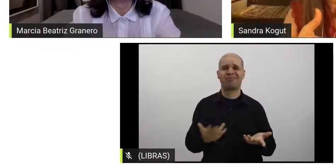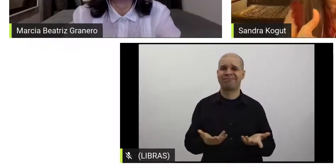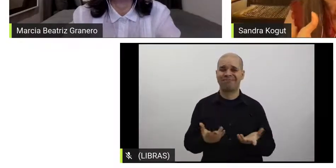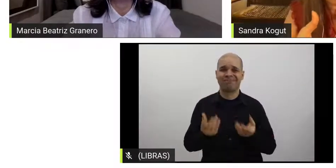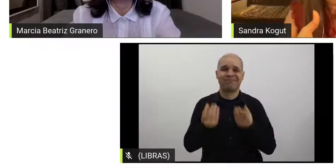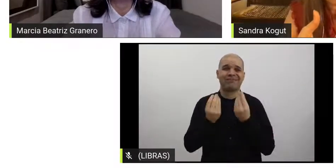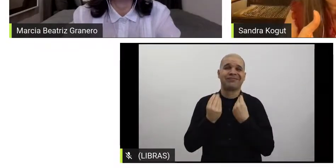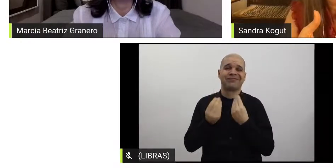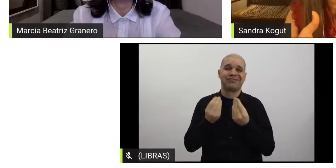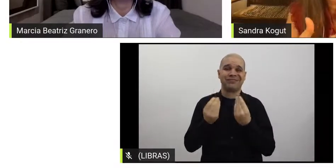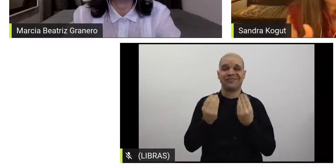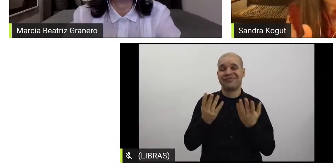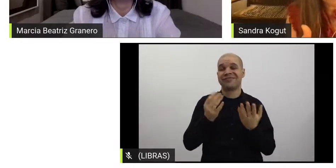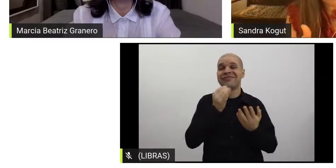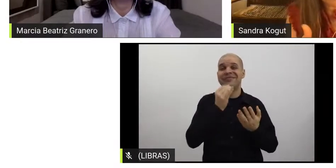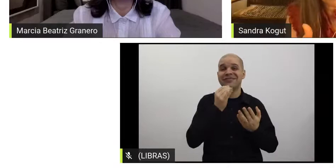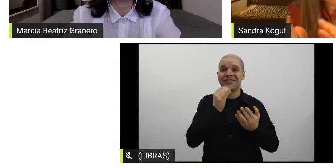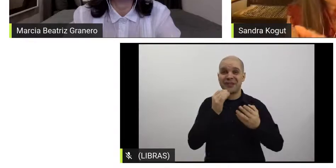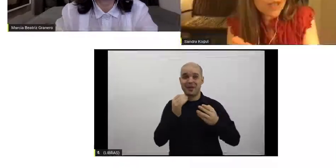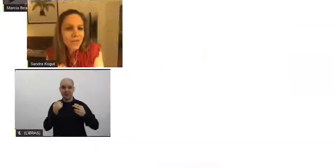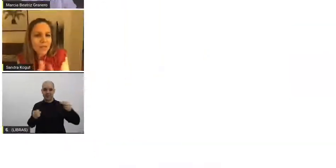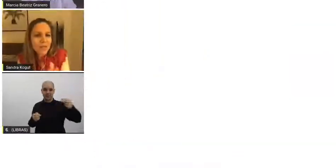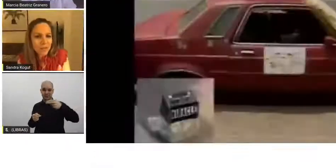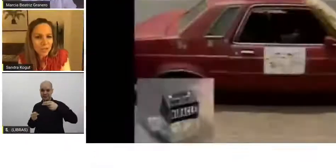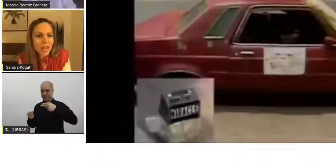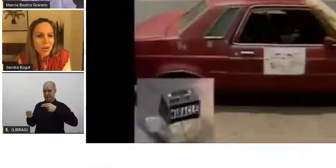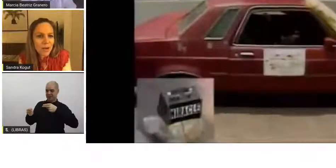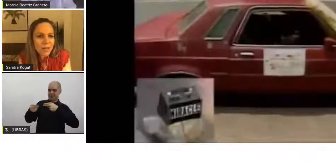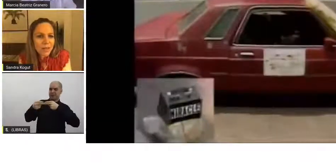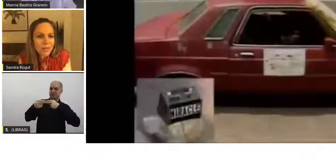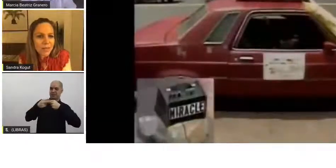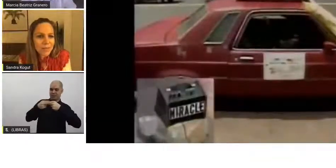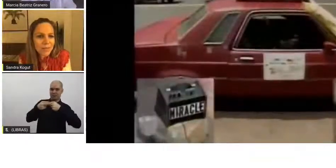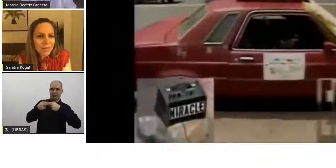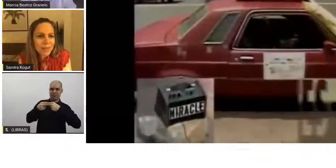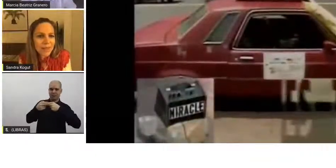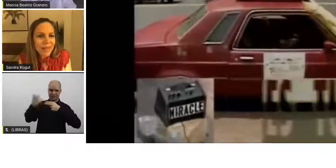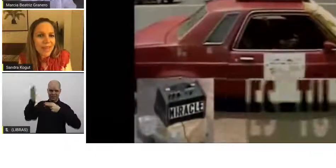você duplicava uma imagem, ela ficava pior. Era como se estivesse fazendo um xerox.